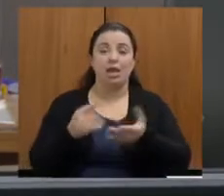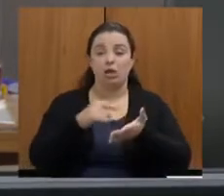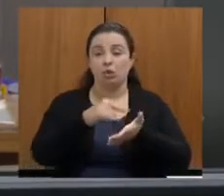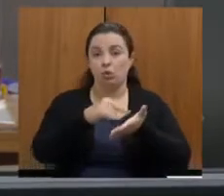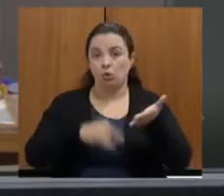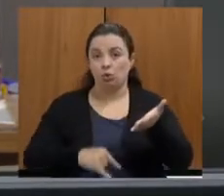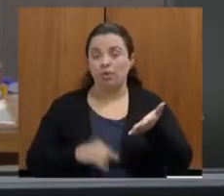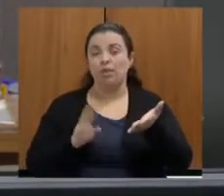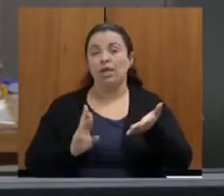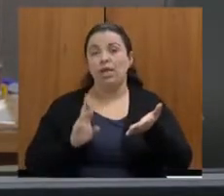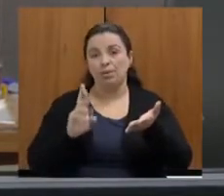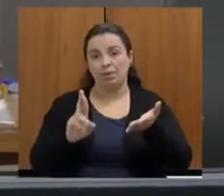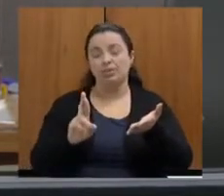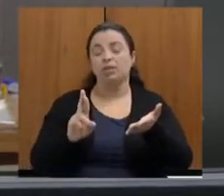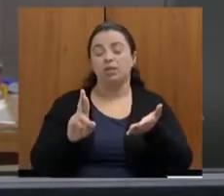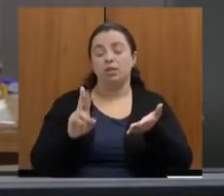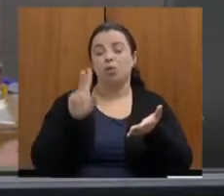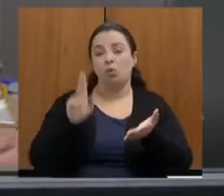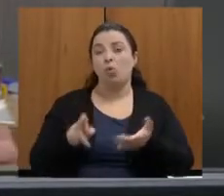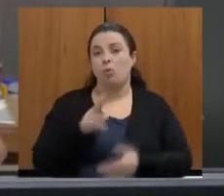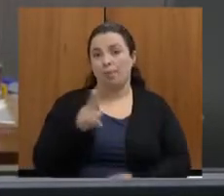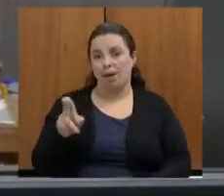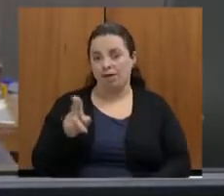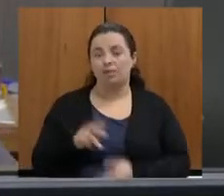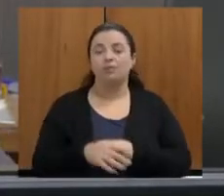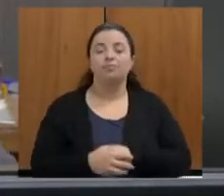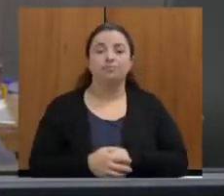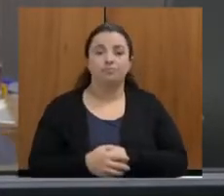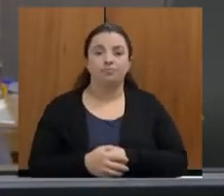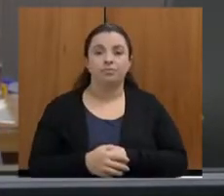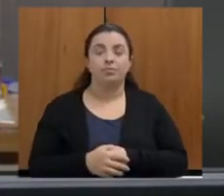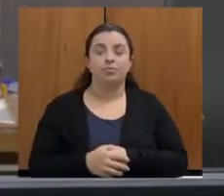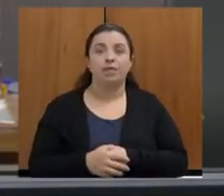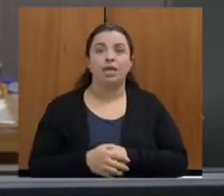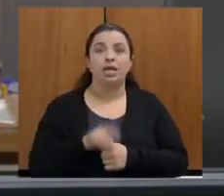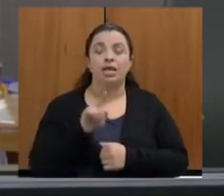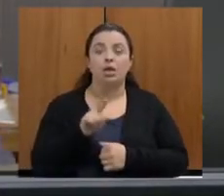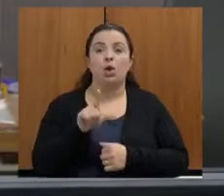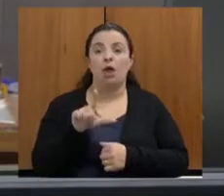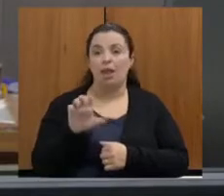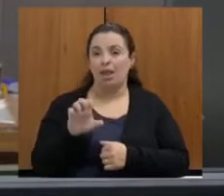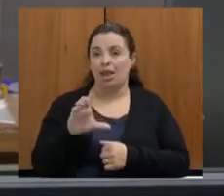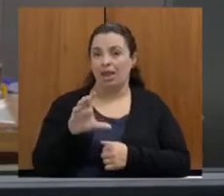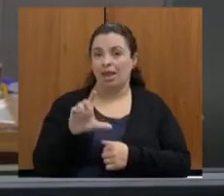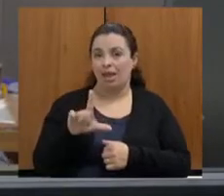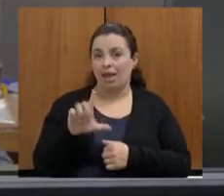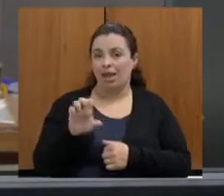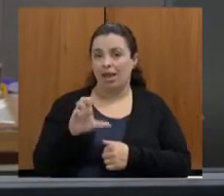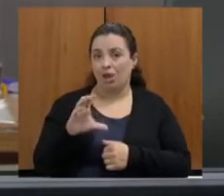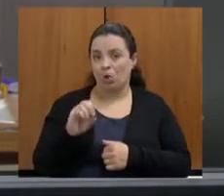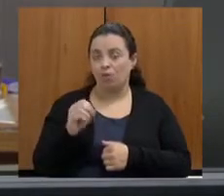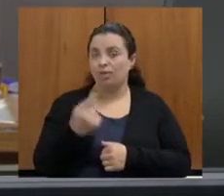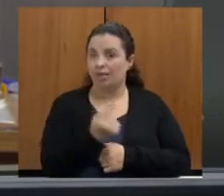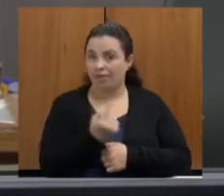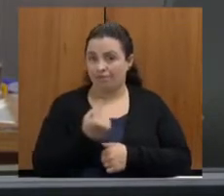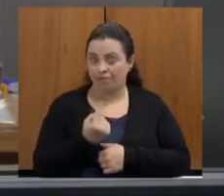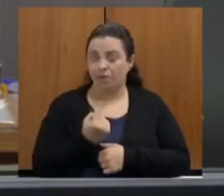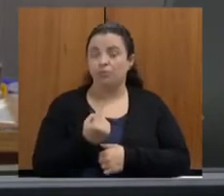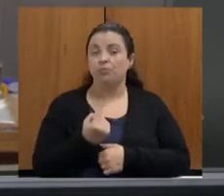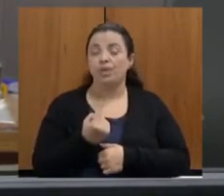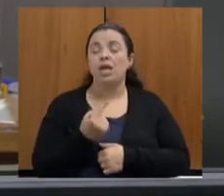representando o deputado Padre João antes enquanto o Leleco se aproxima pra gente fazer a entrega